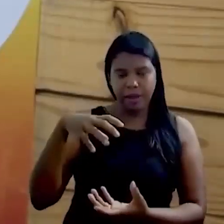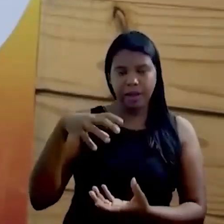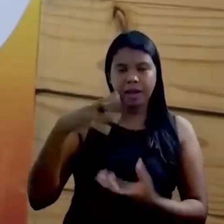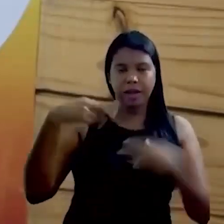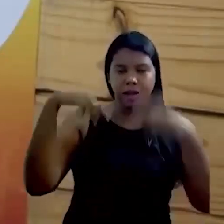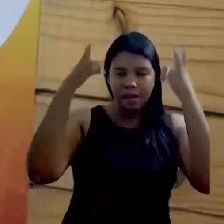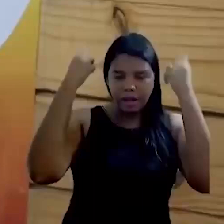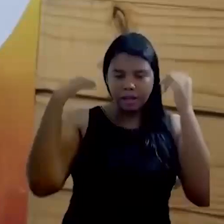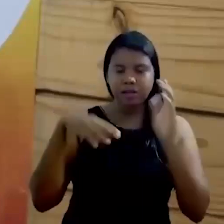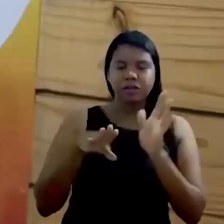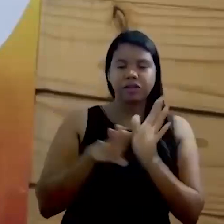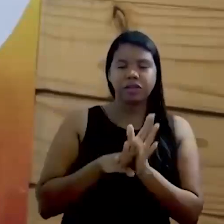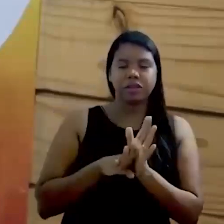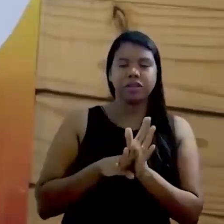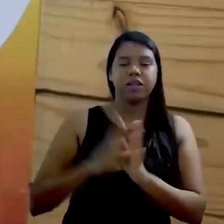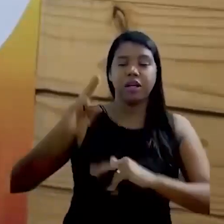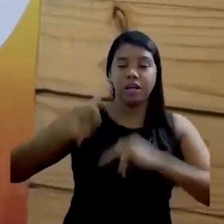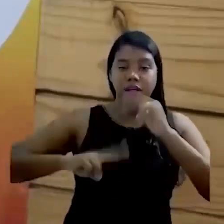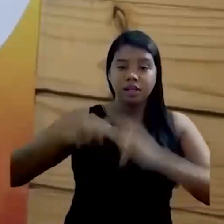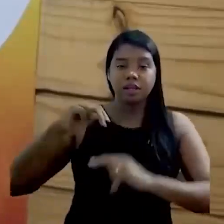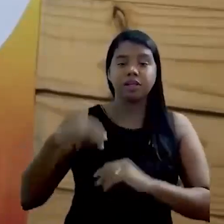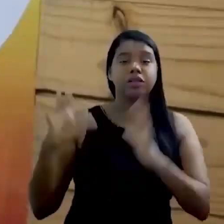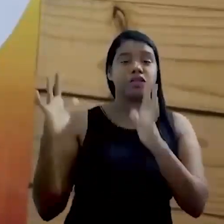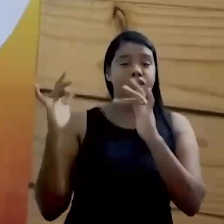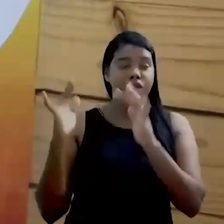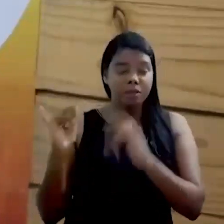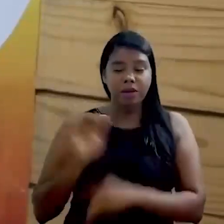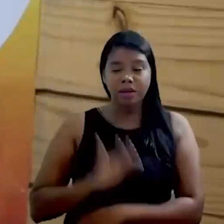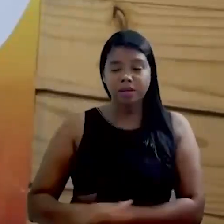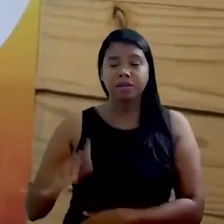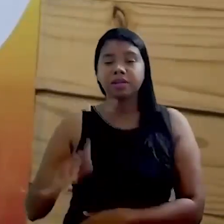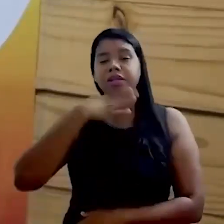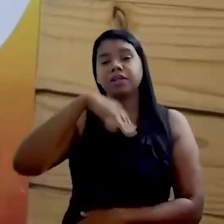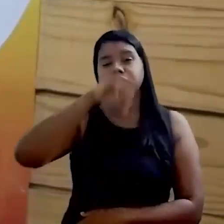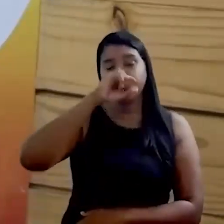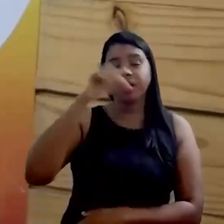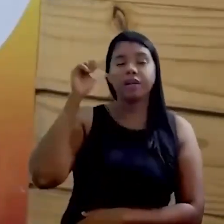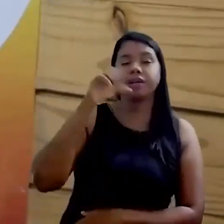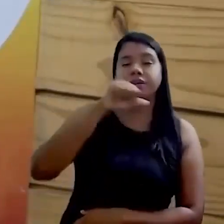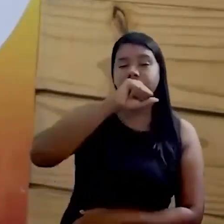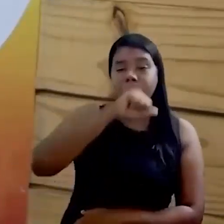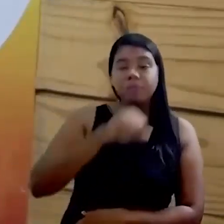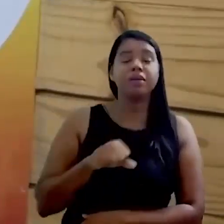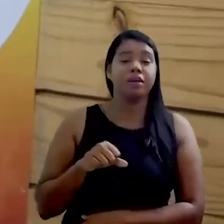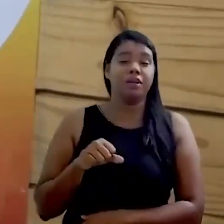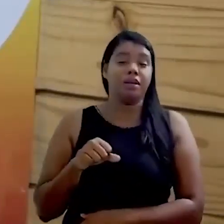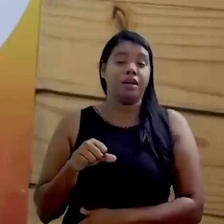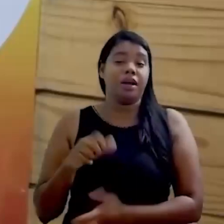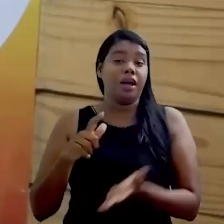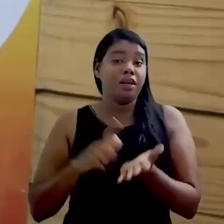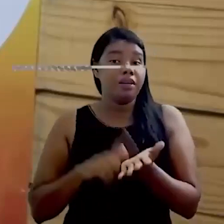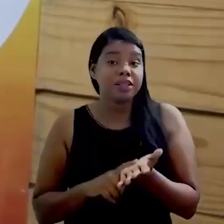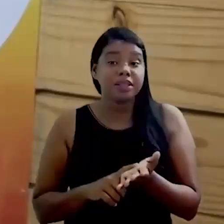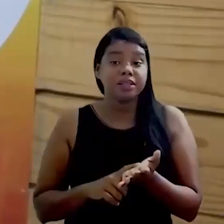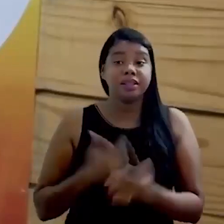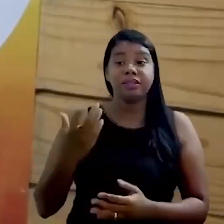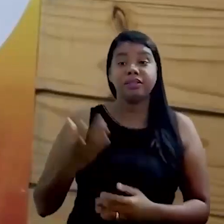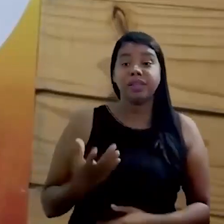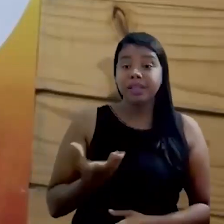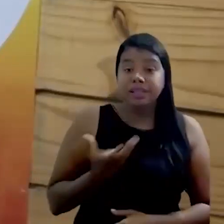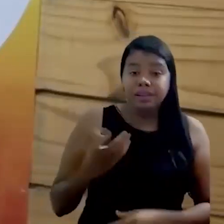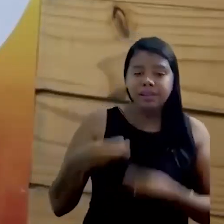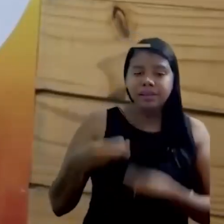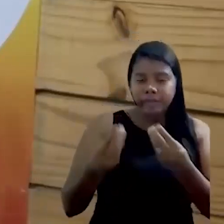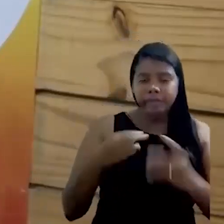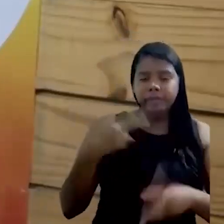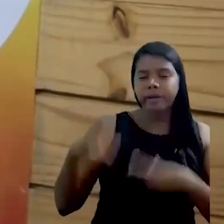né? Dia dos Namorados, Dia das Crianças, dos Pais. Então, com essas datas comemorativas, as empresas podem, né, ter